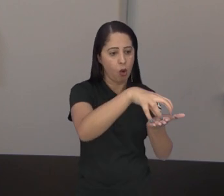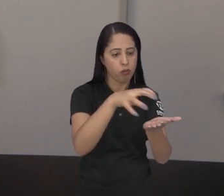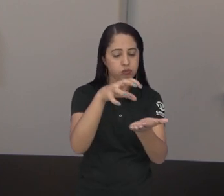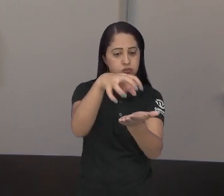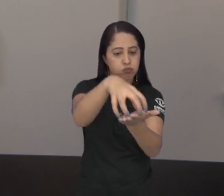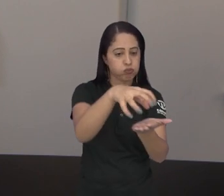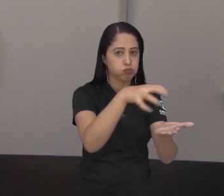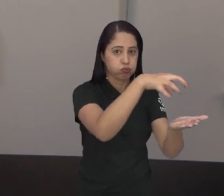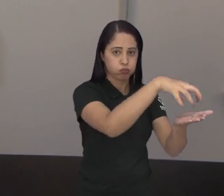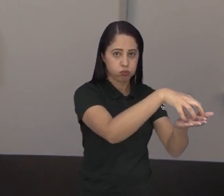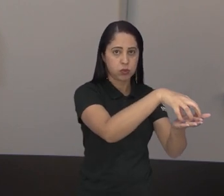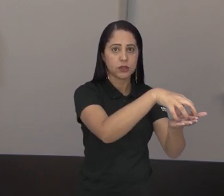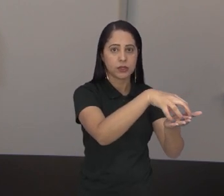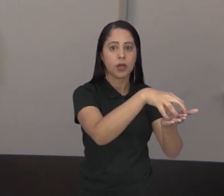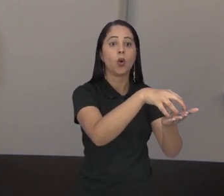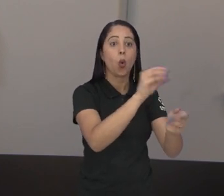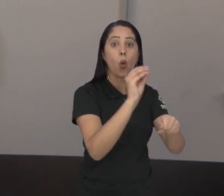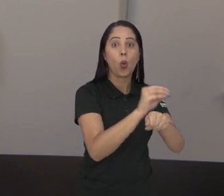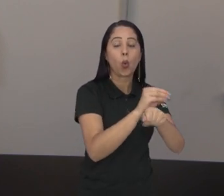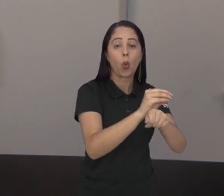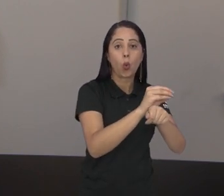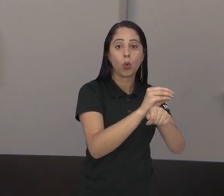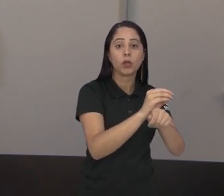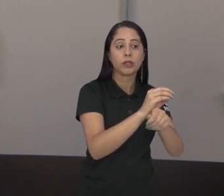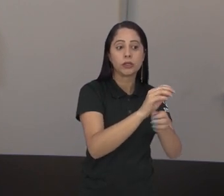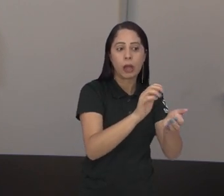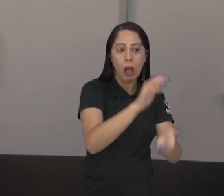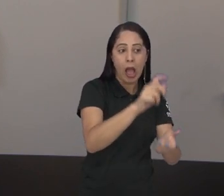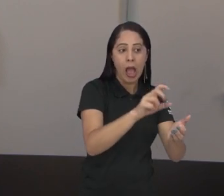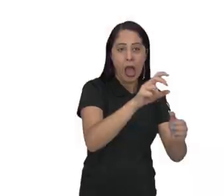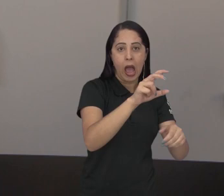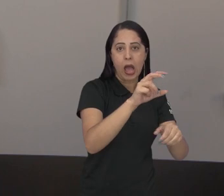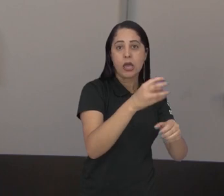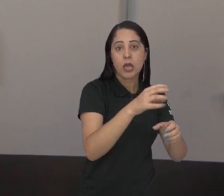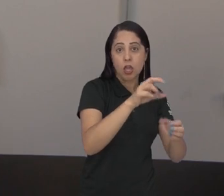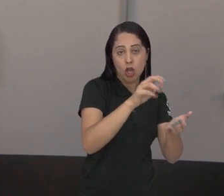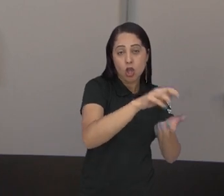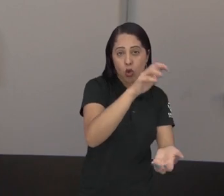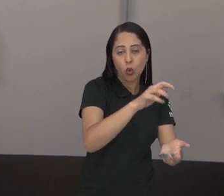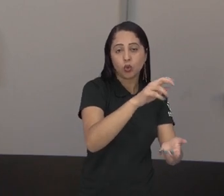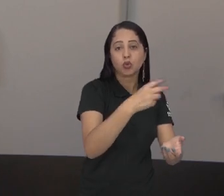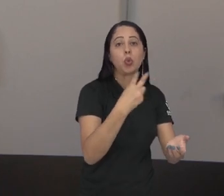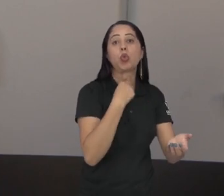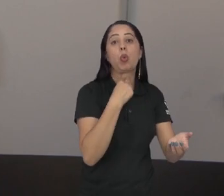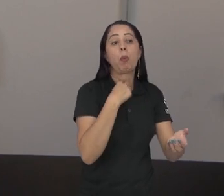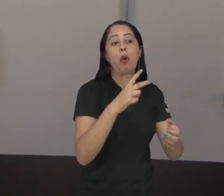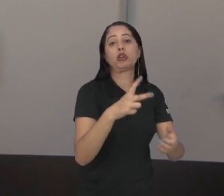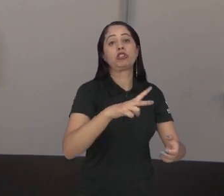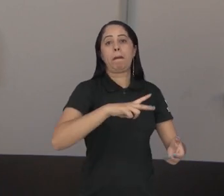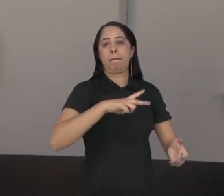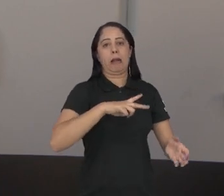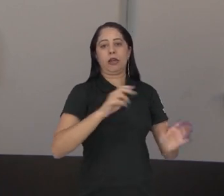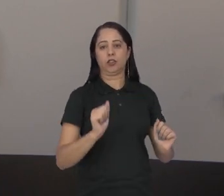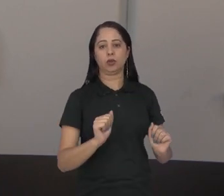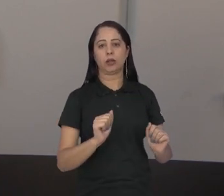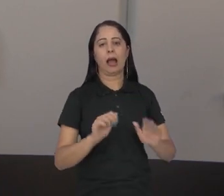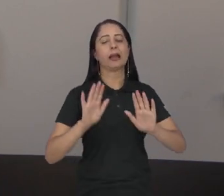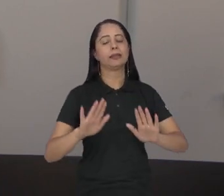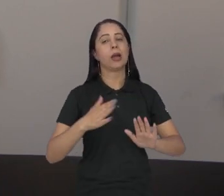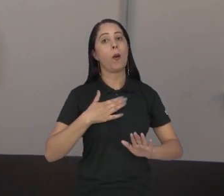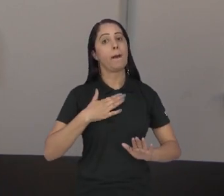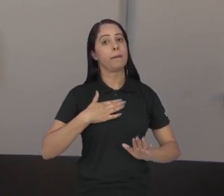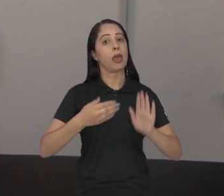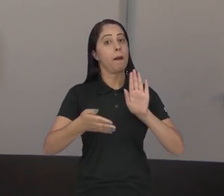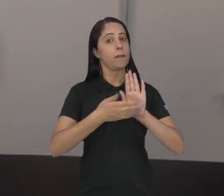que dão assistências a esses dois não pode ter casos de particulares então tô querendo criar